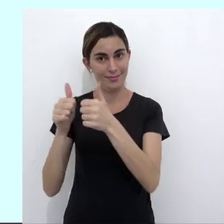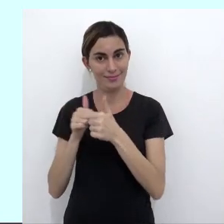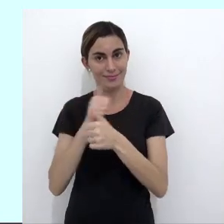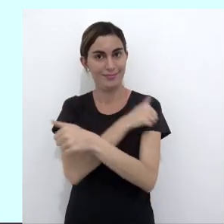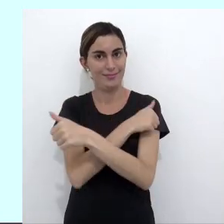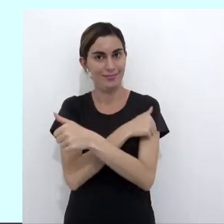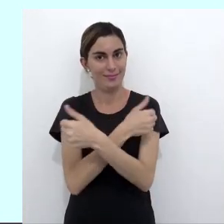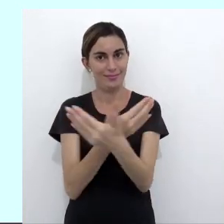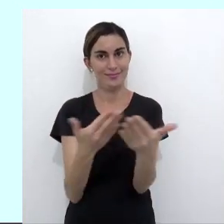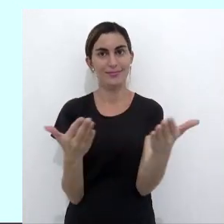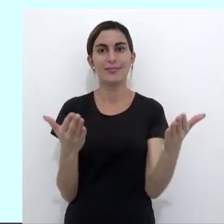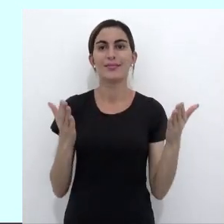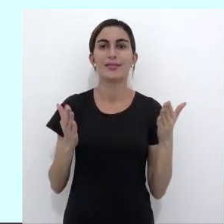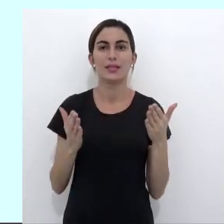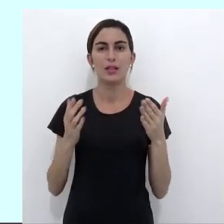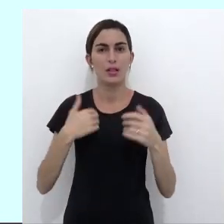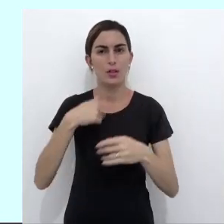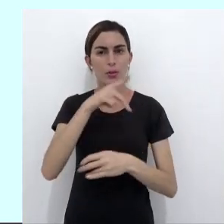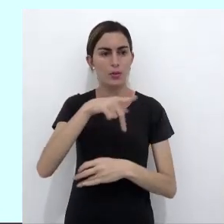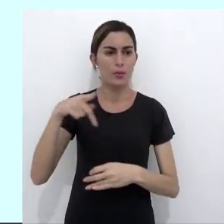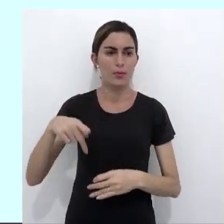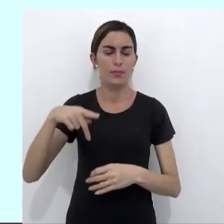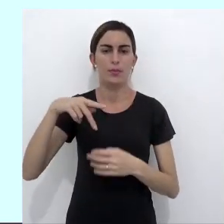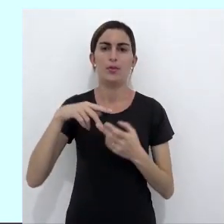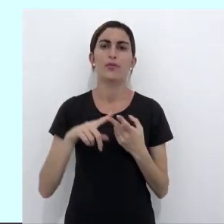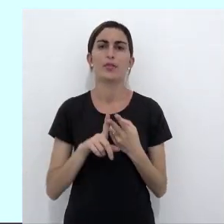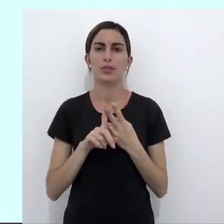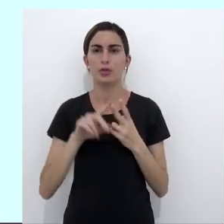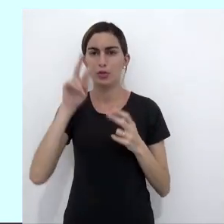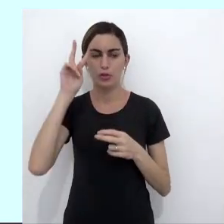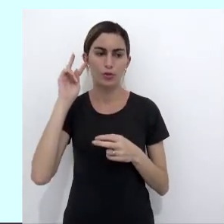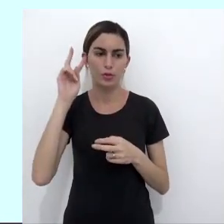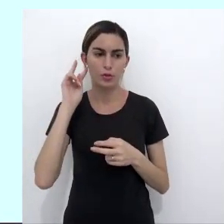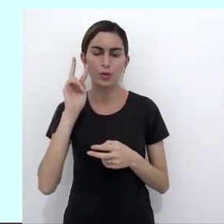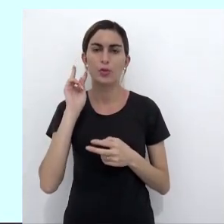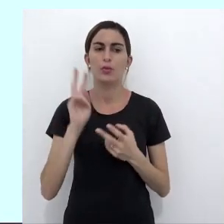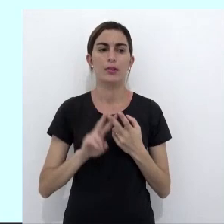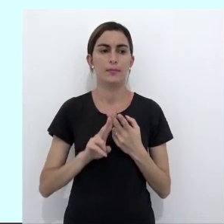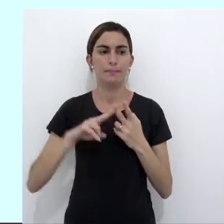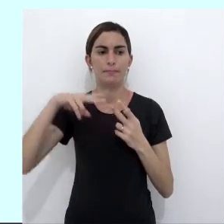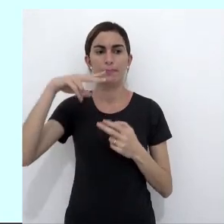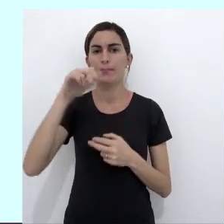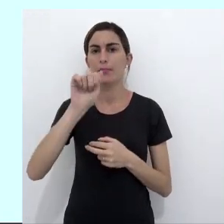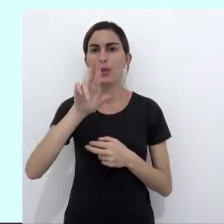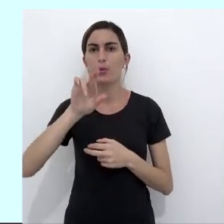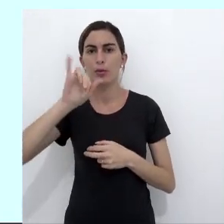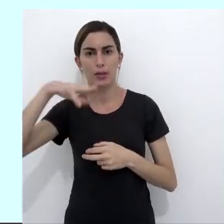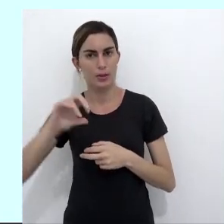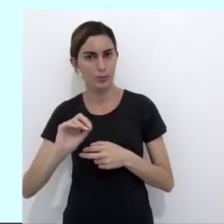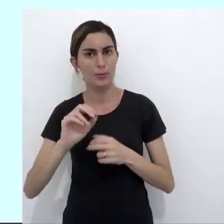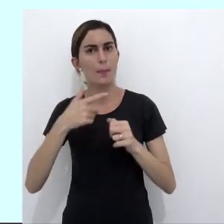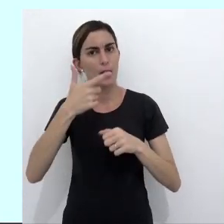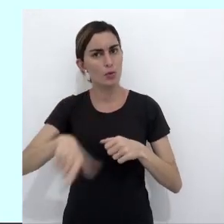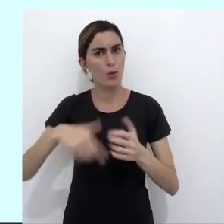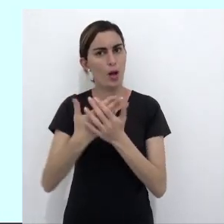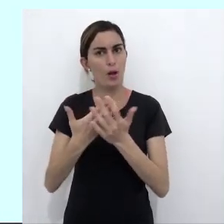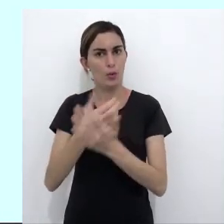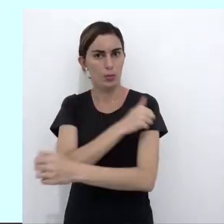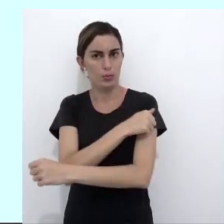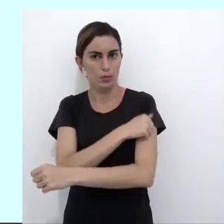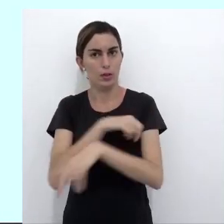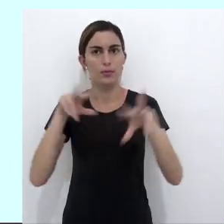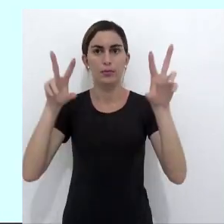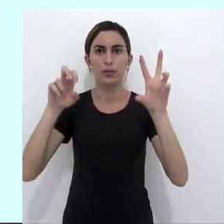Olá, queridos alunos e queridas alunas. Sou o professor Aurino, professor de História, e vamos mais uma aula do 8º ano,